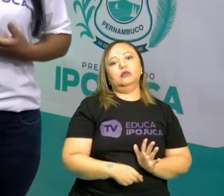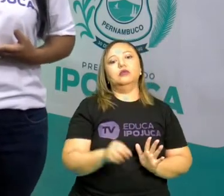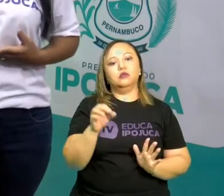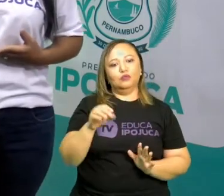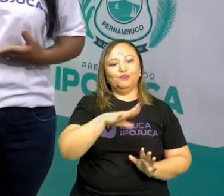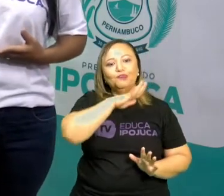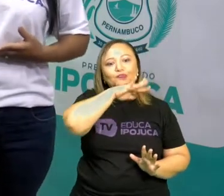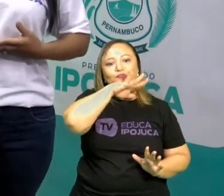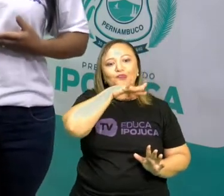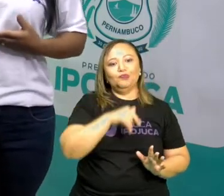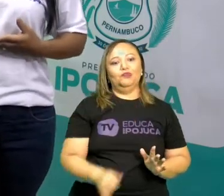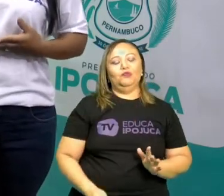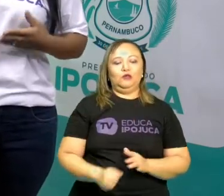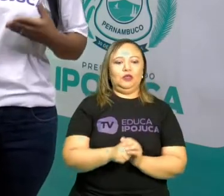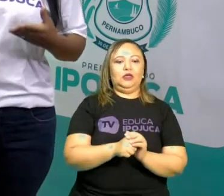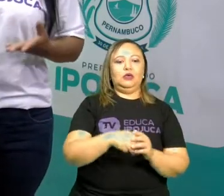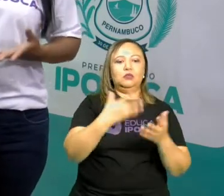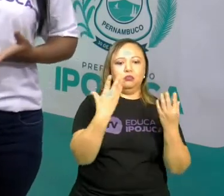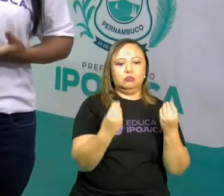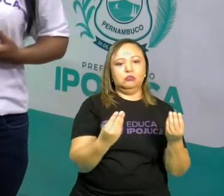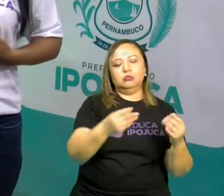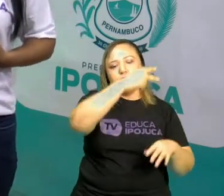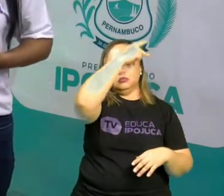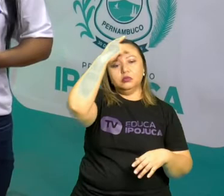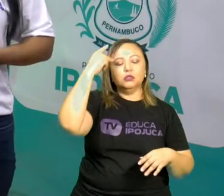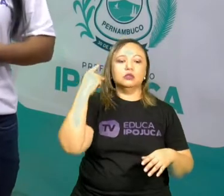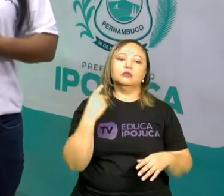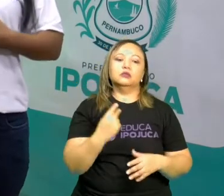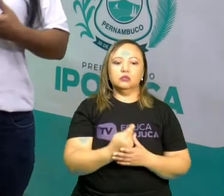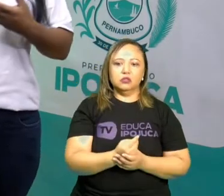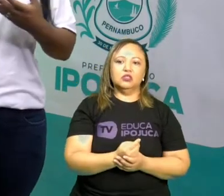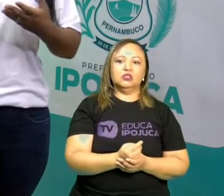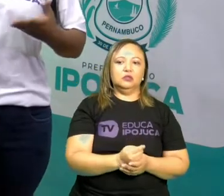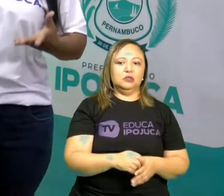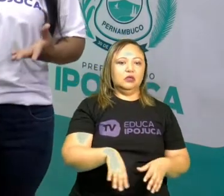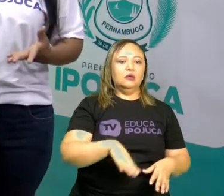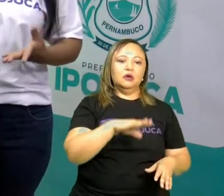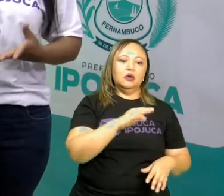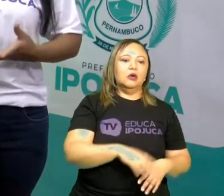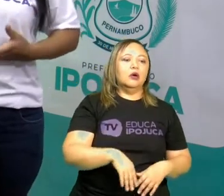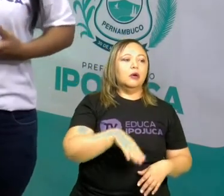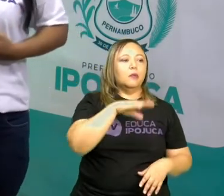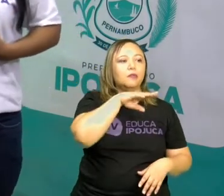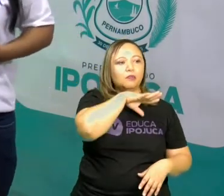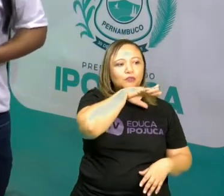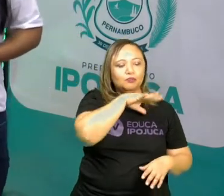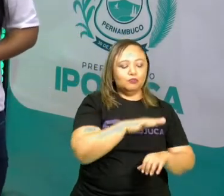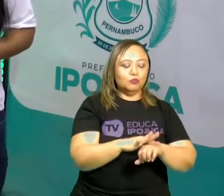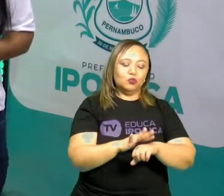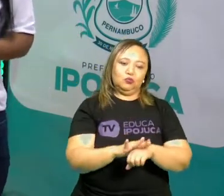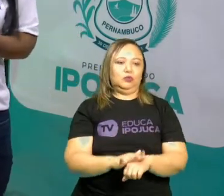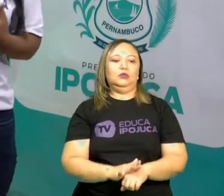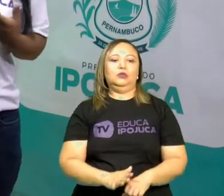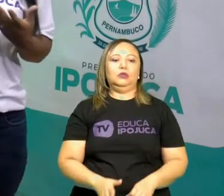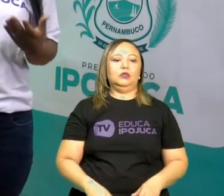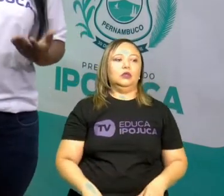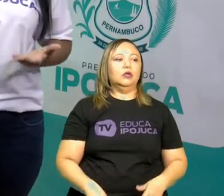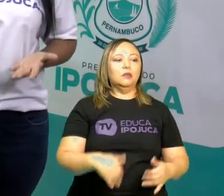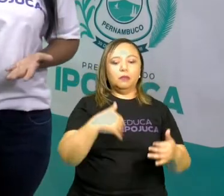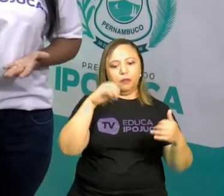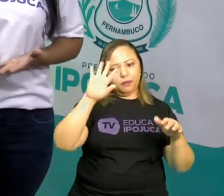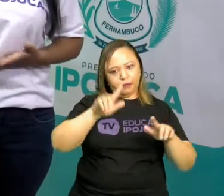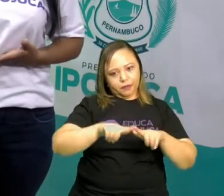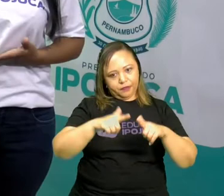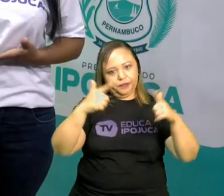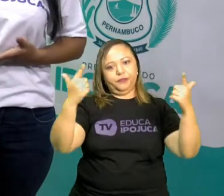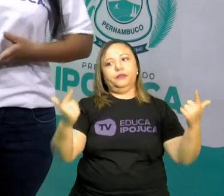muitas pessoas. E estamos aprendendo, né? Estamos estudando, estamos brincando, estamos convivendo com